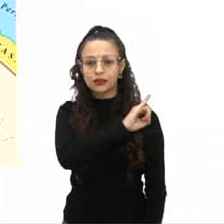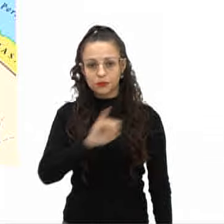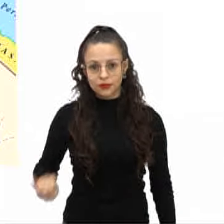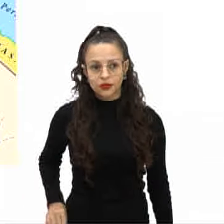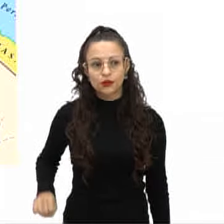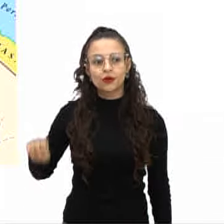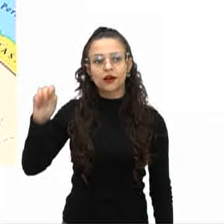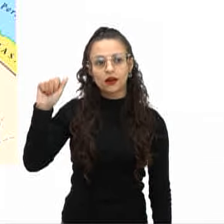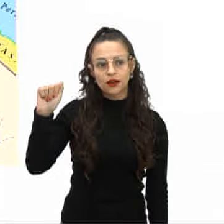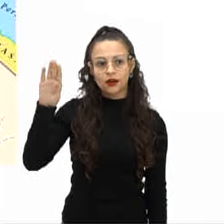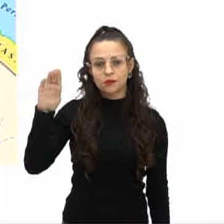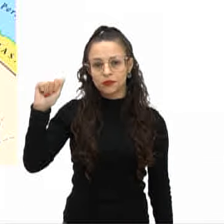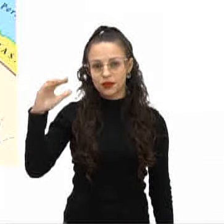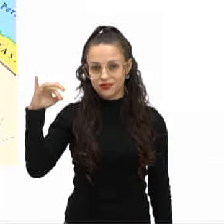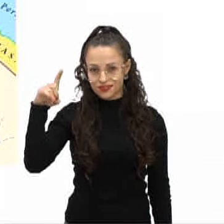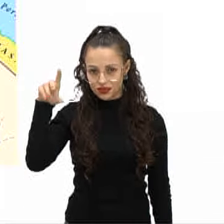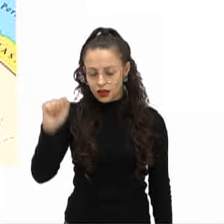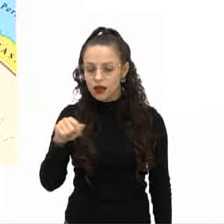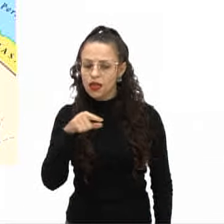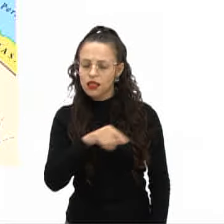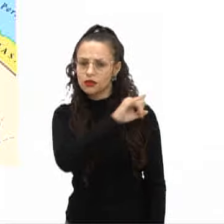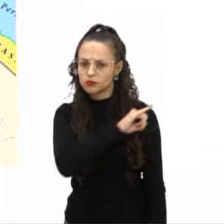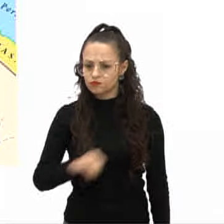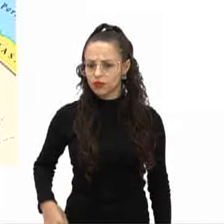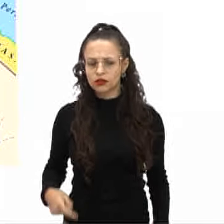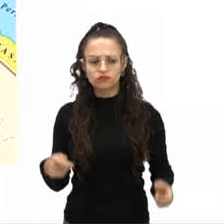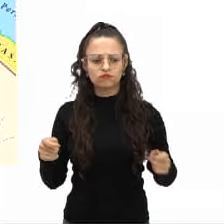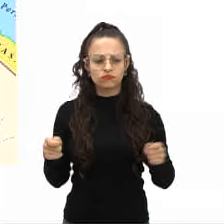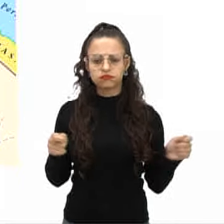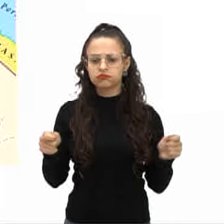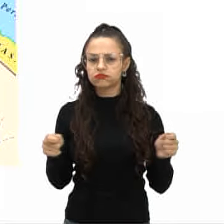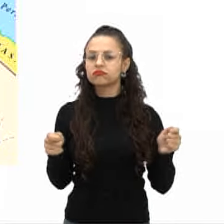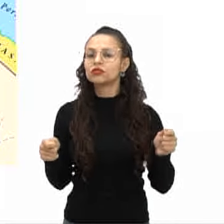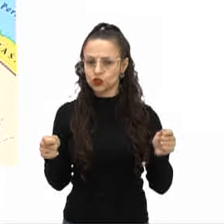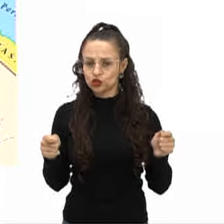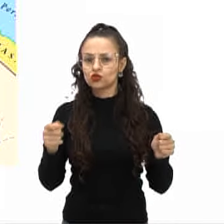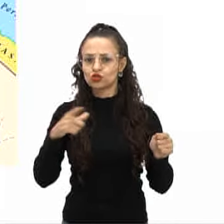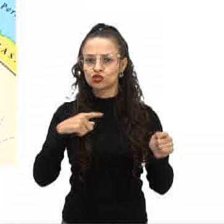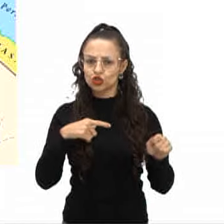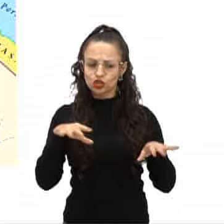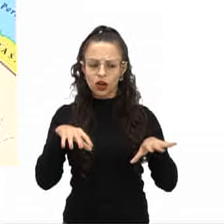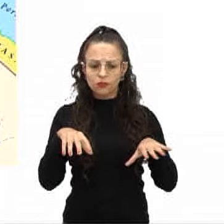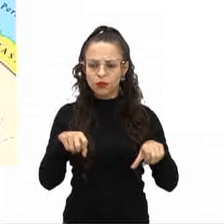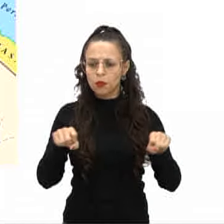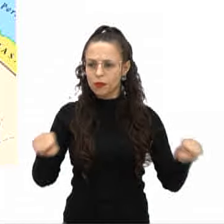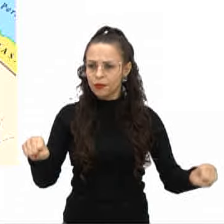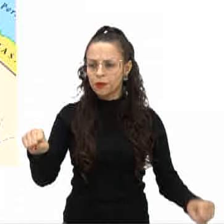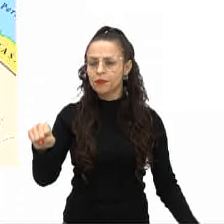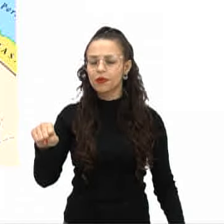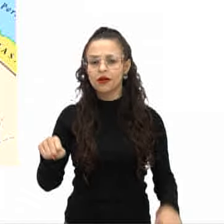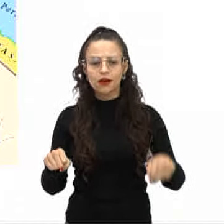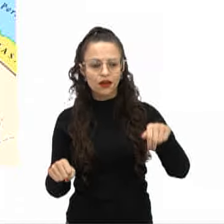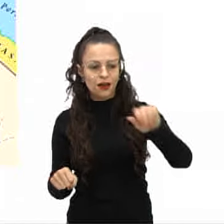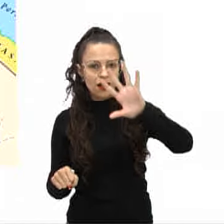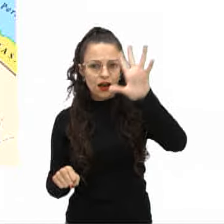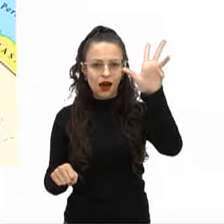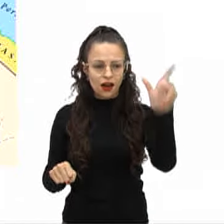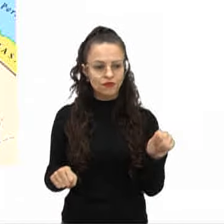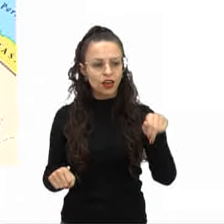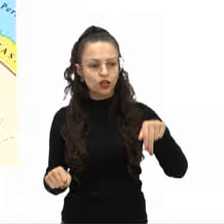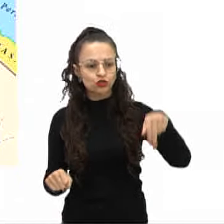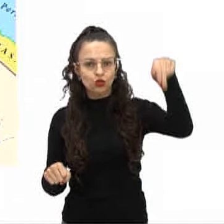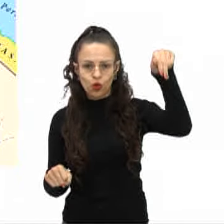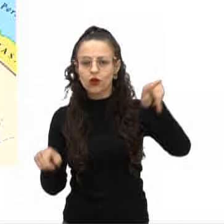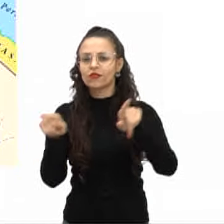que era que governava antes, ele tinha uma boa parte que eles tinham abrangido do norte da África, né, até a parte do sul da